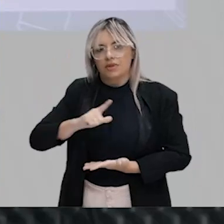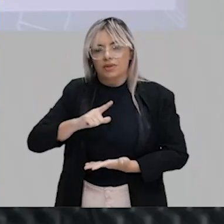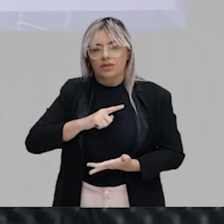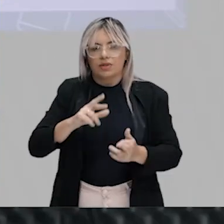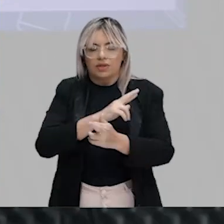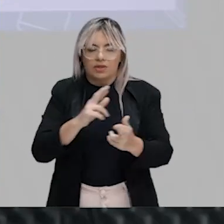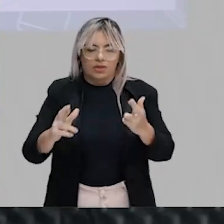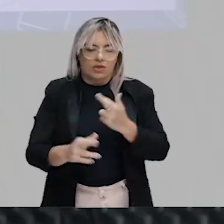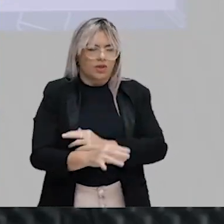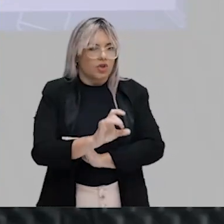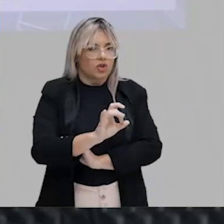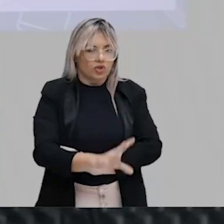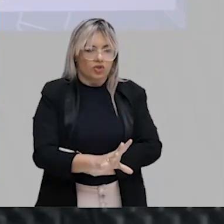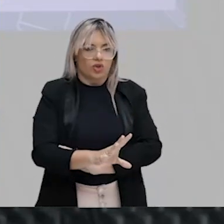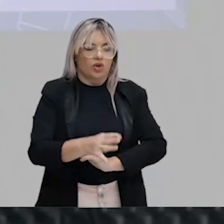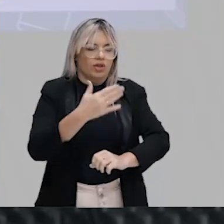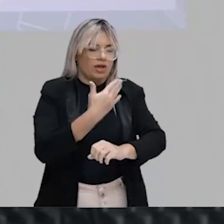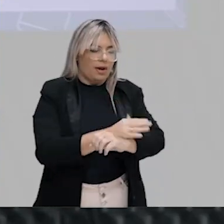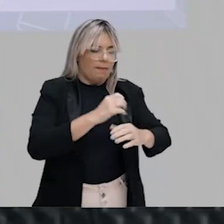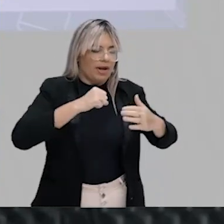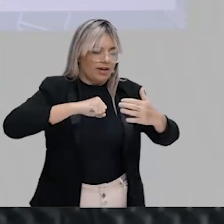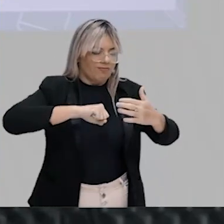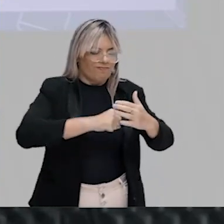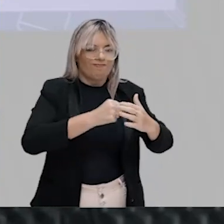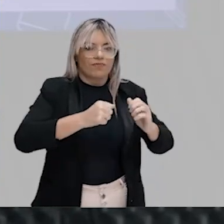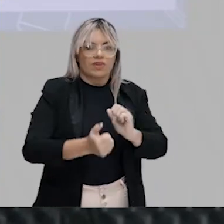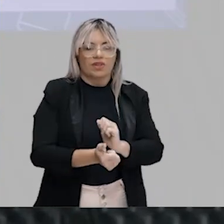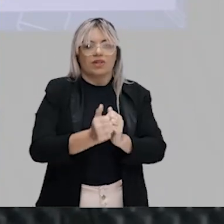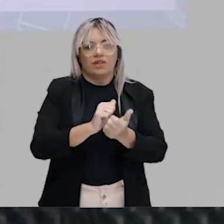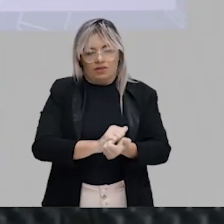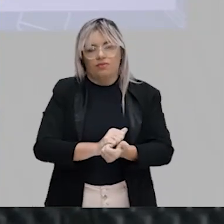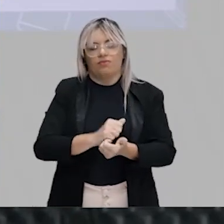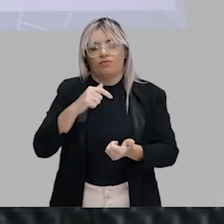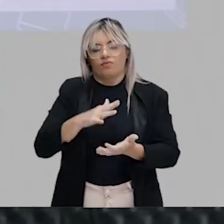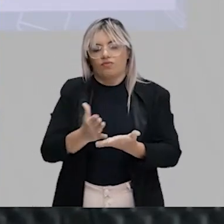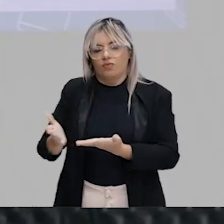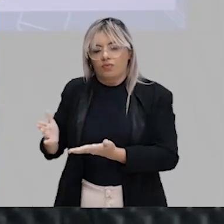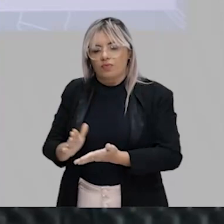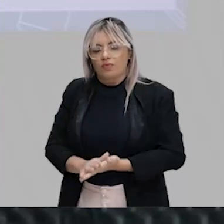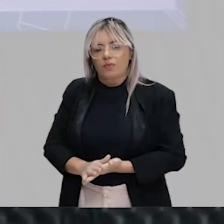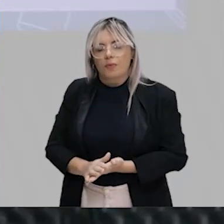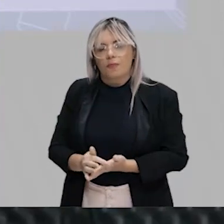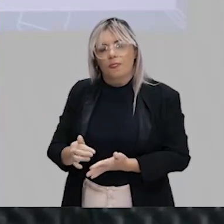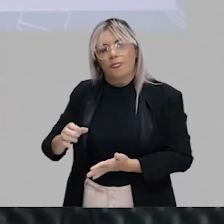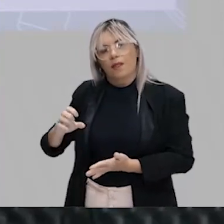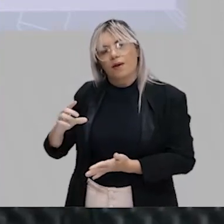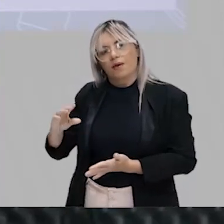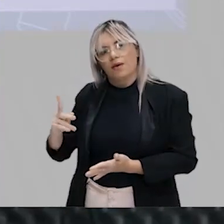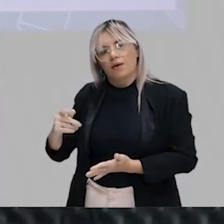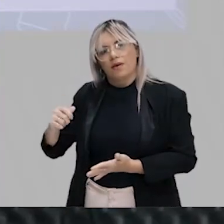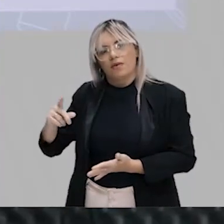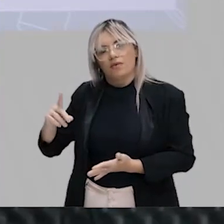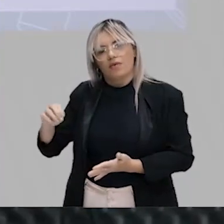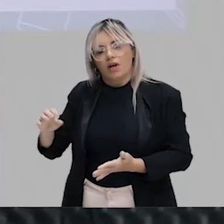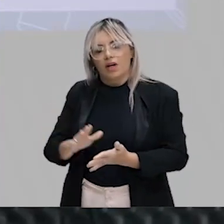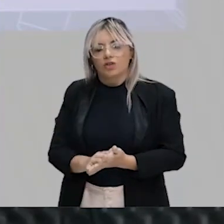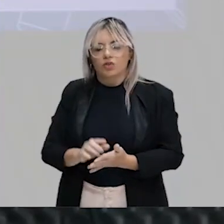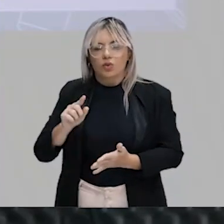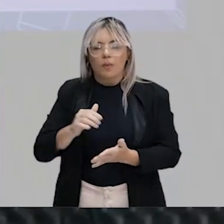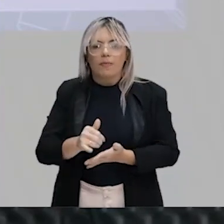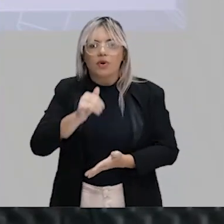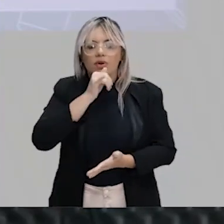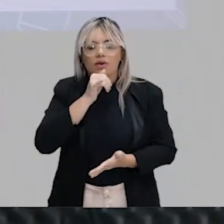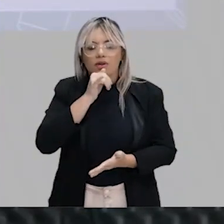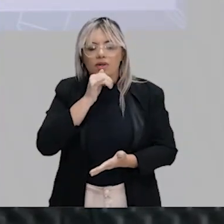voltados apenas para essa prática aqui, por exemplo, das lutas. Existem canais fechados aí, o combate, por exemplo, é o dia inteiro lutas